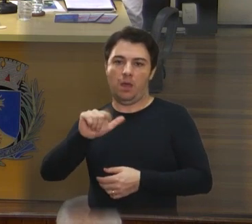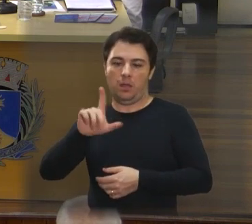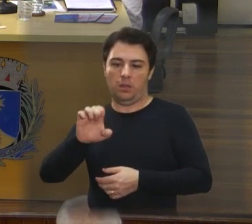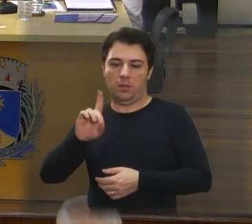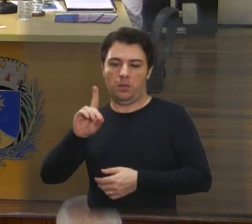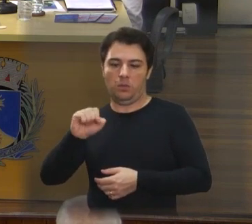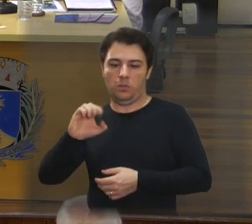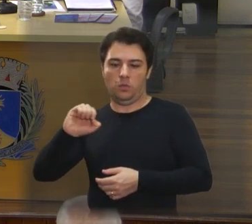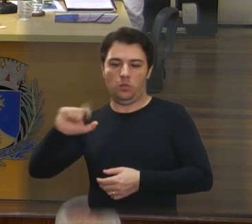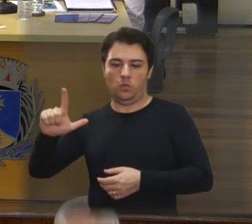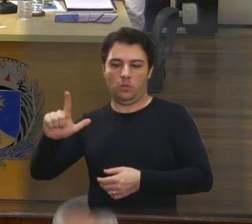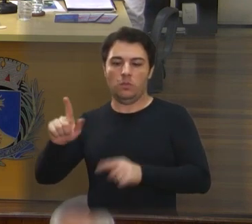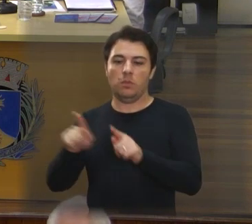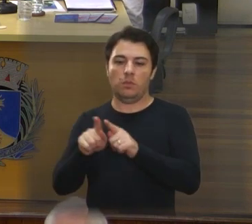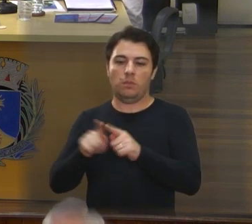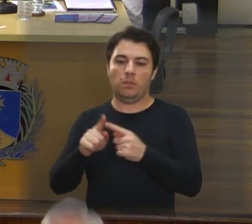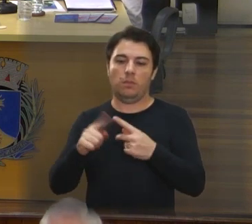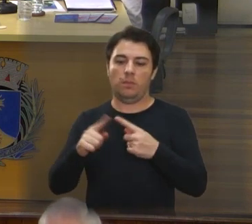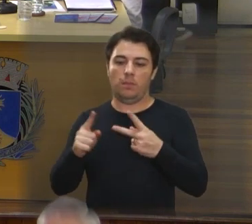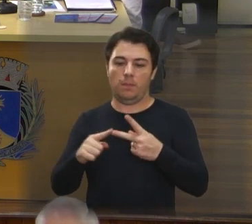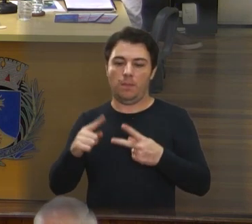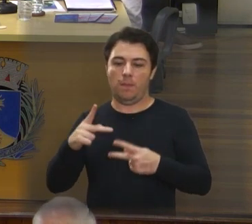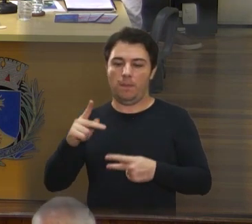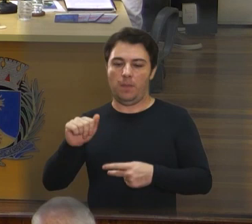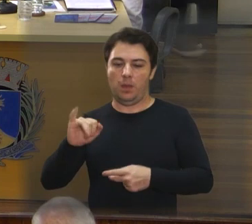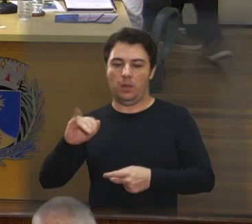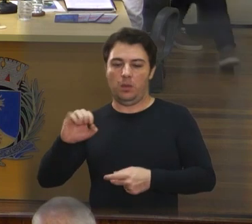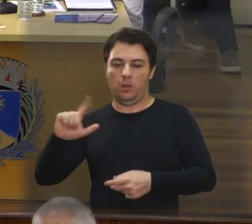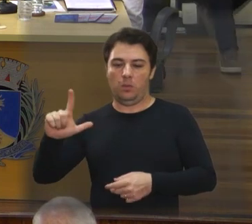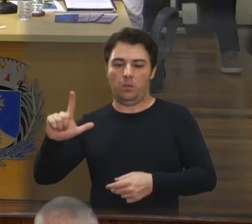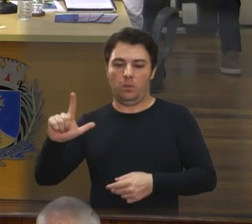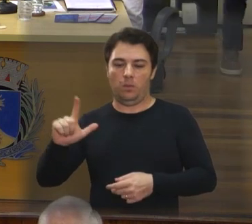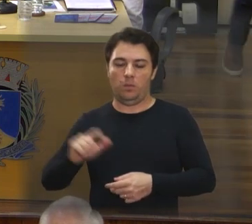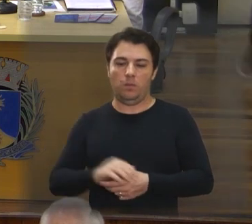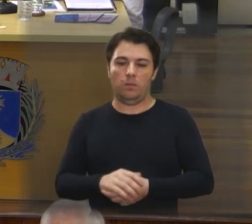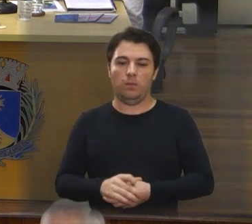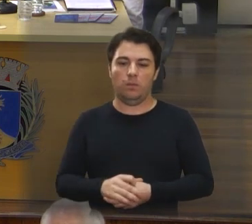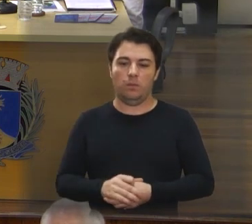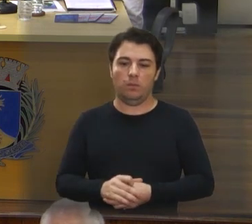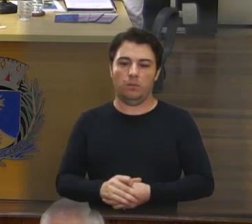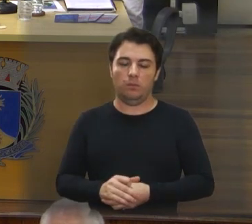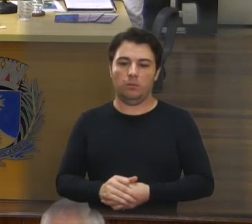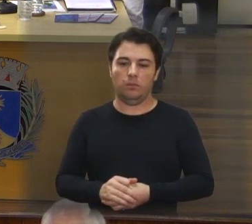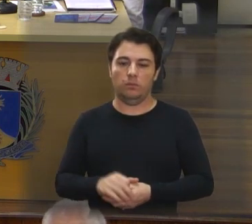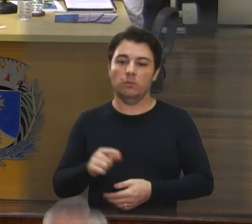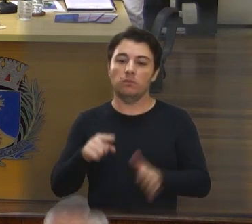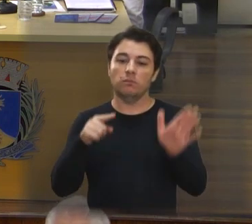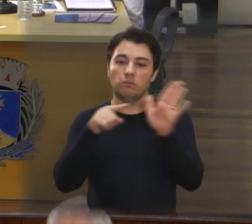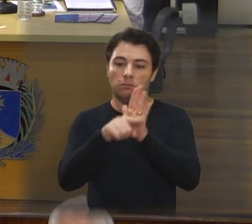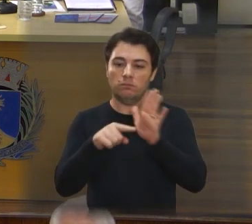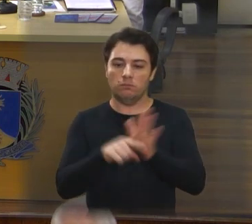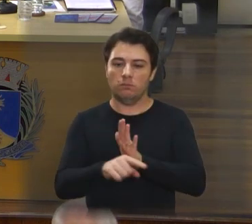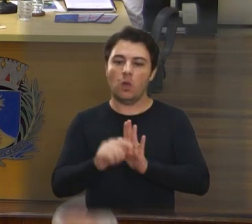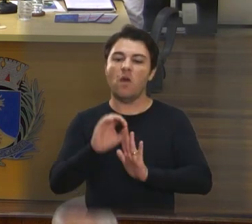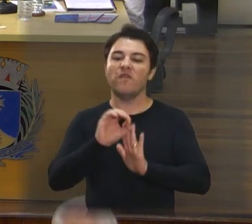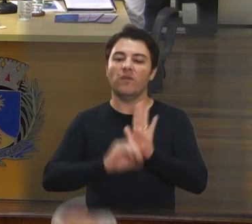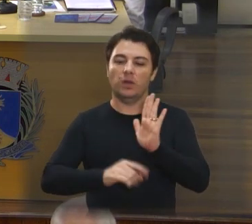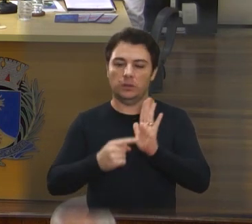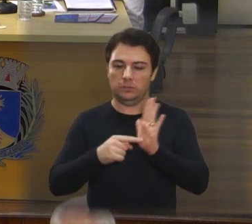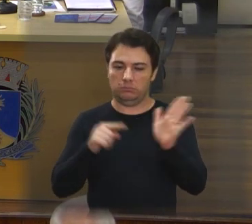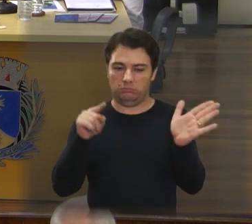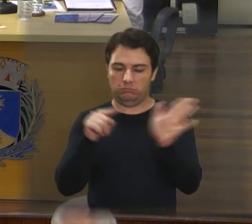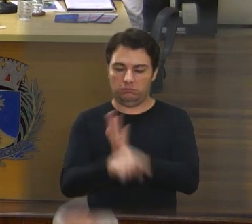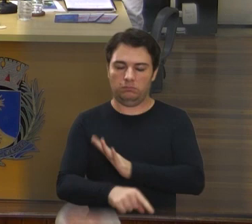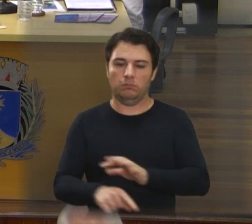do Sol e do Paiol né onde foi feito Os questionamentos prioritárias aí no inclusive do Ofício né